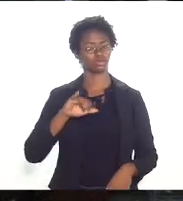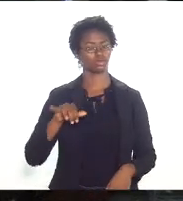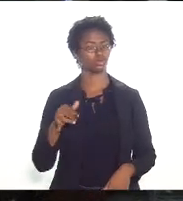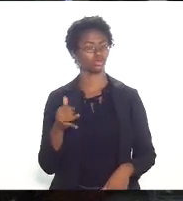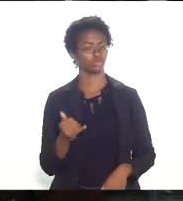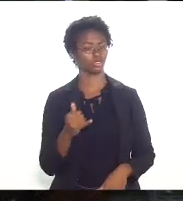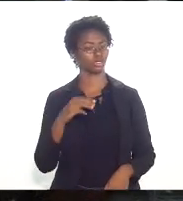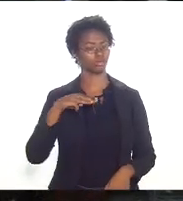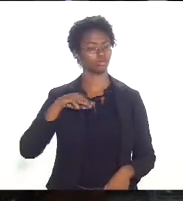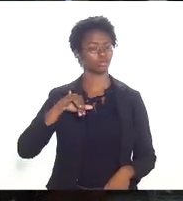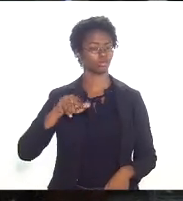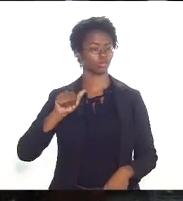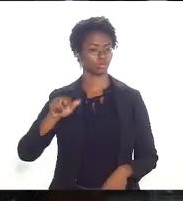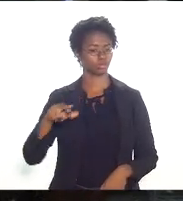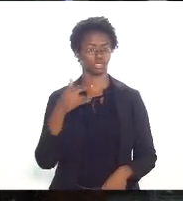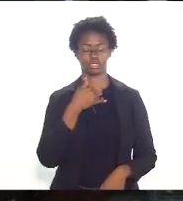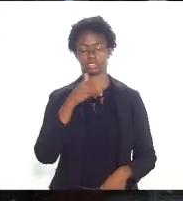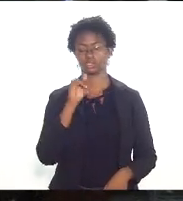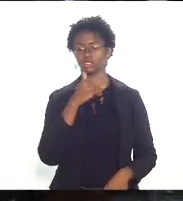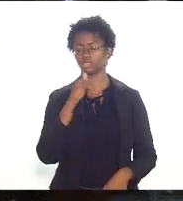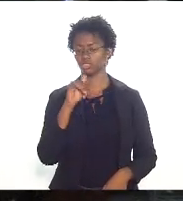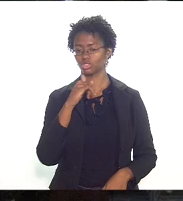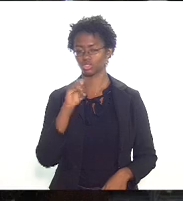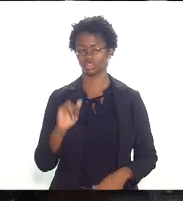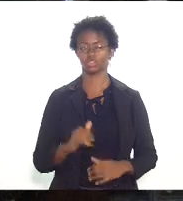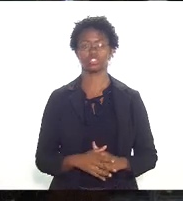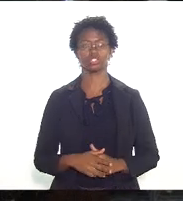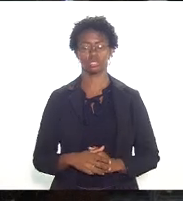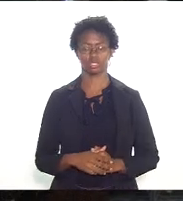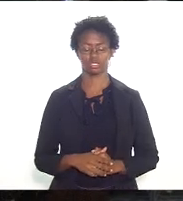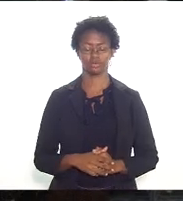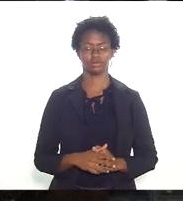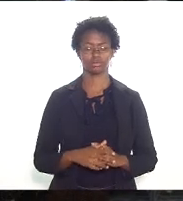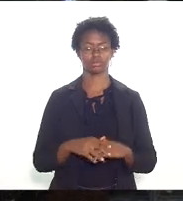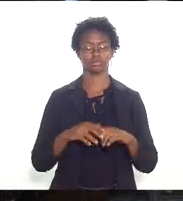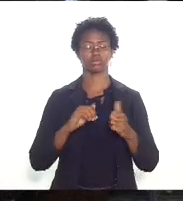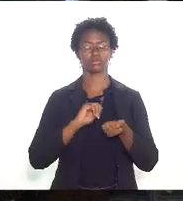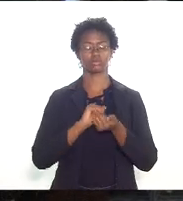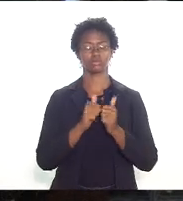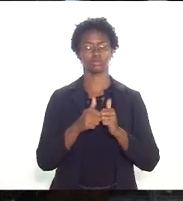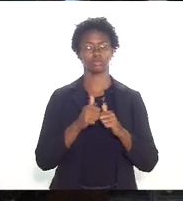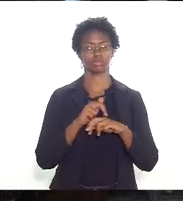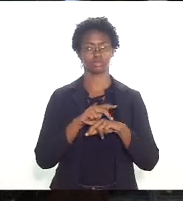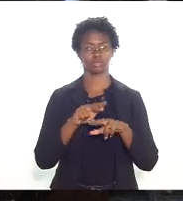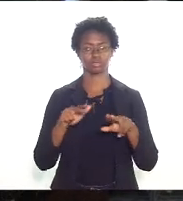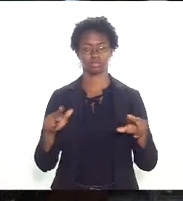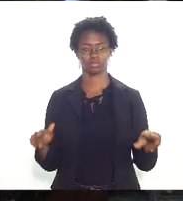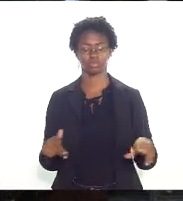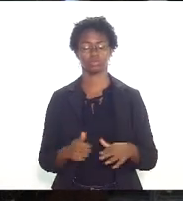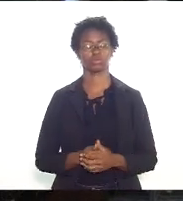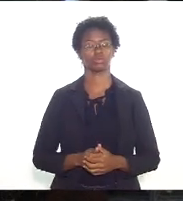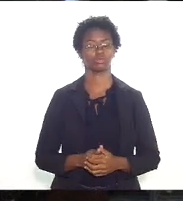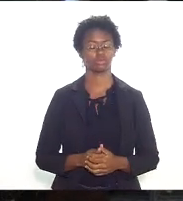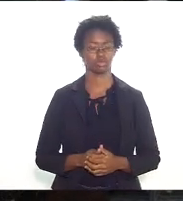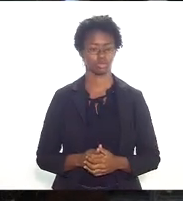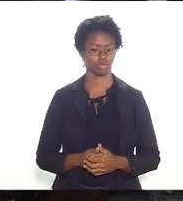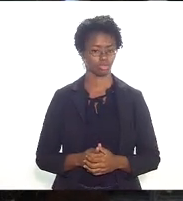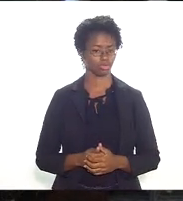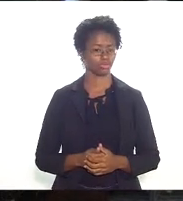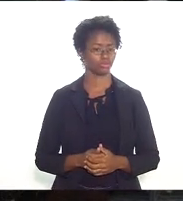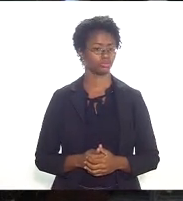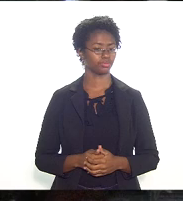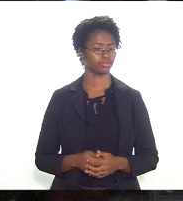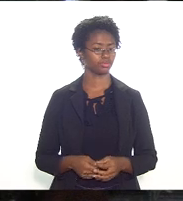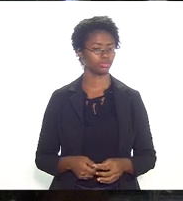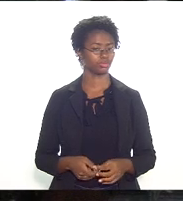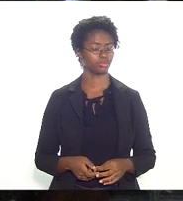Minas e energia de economia do Comércio e transportes de tributação controle da arrecadação Estadual